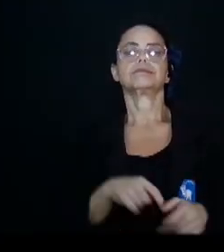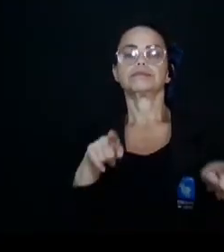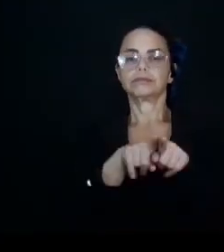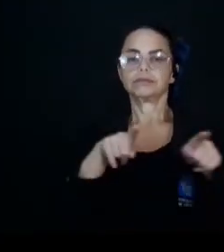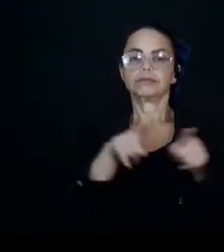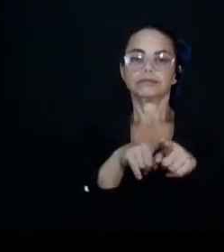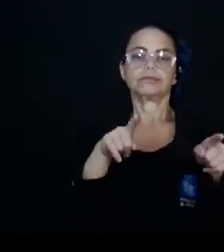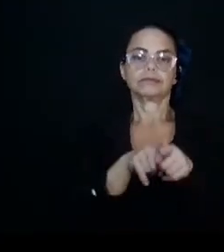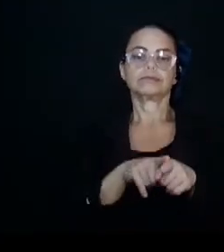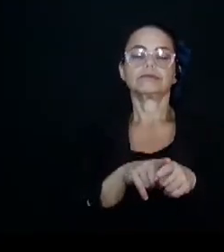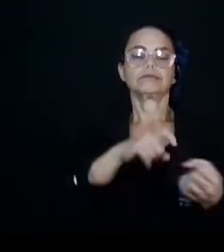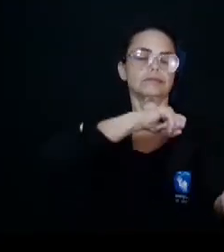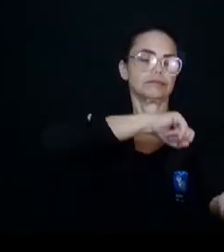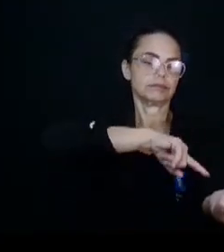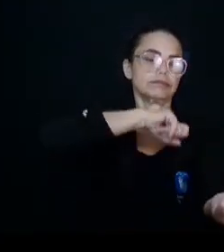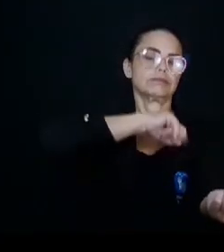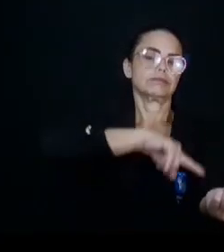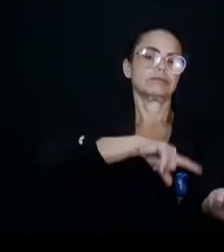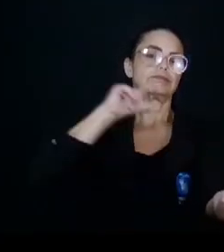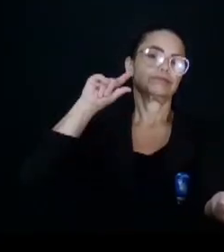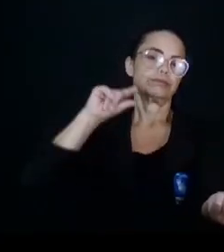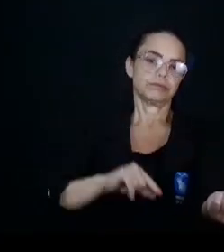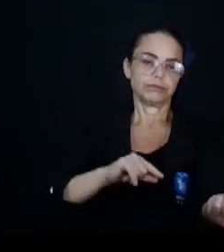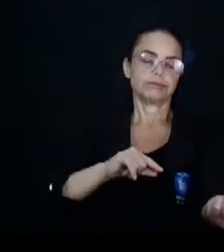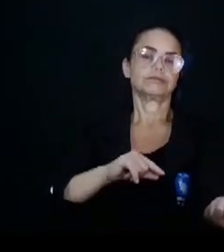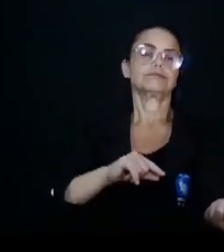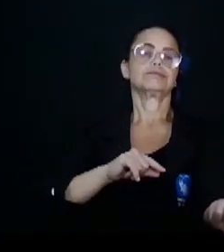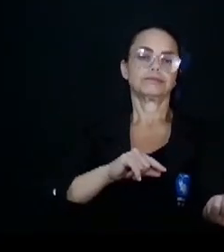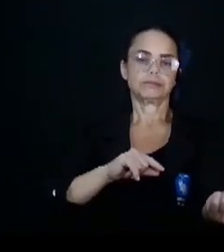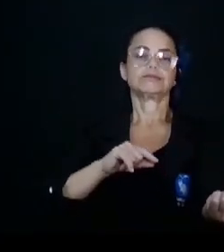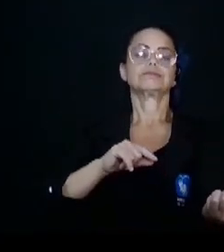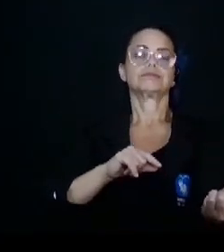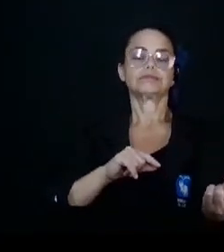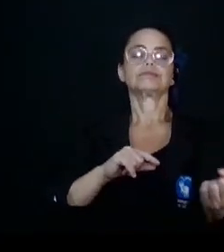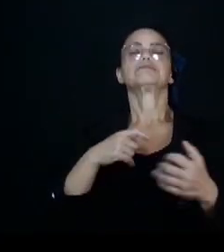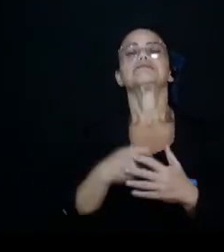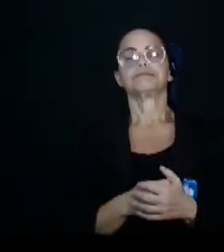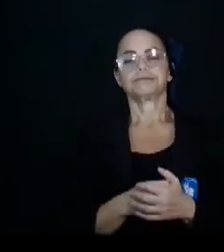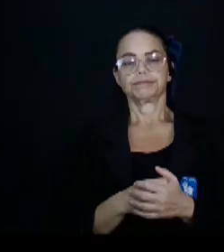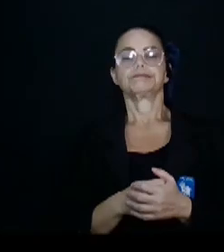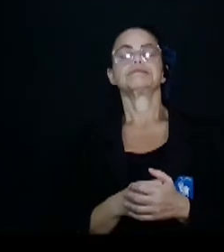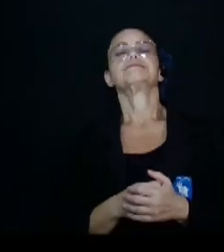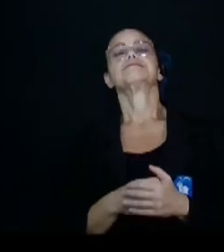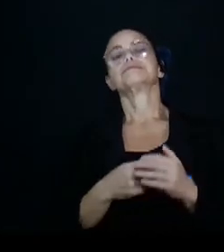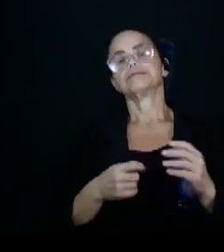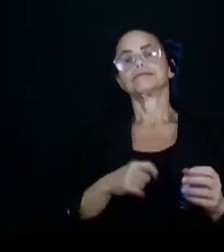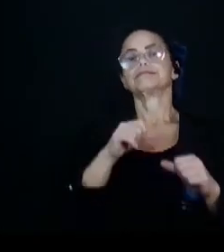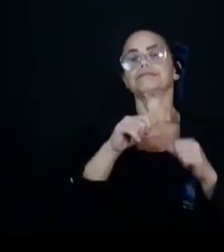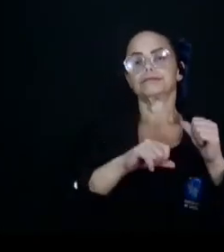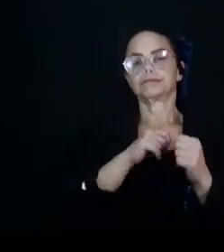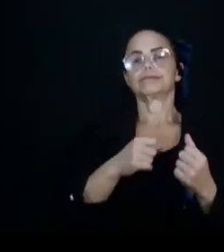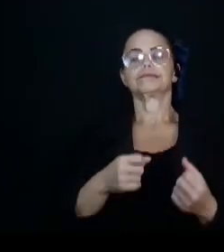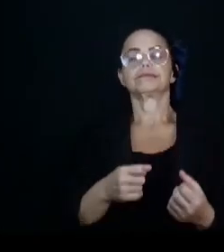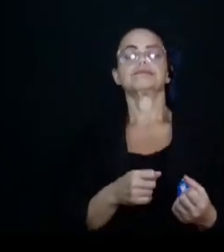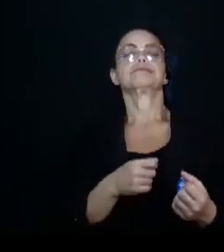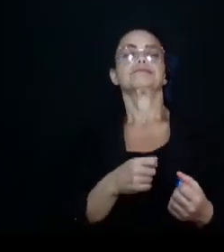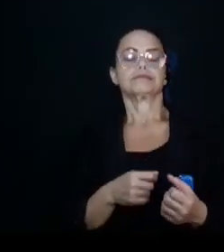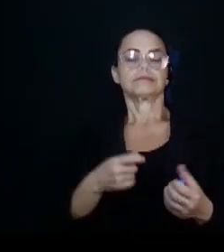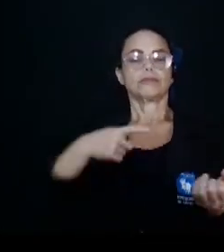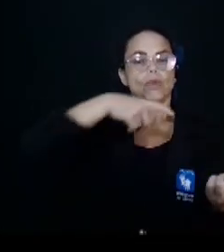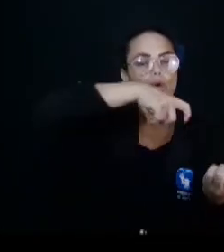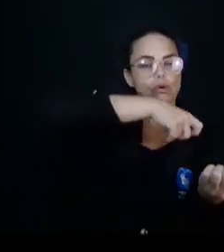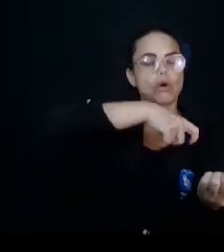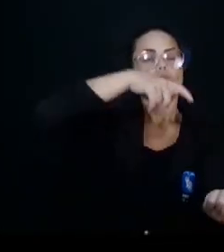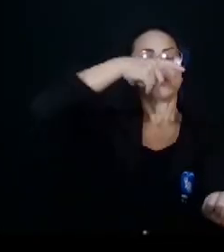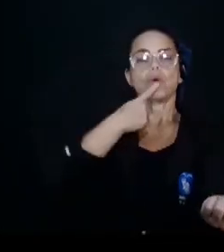que baixa bastante a célula do sangue e precisa de transfusão. Então, às vezes, a gente realmente sempre